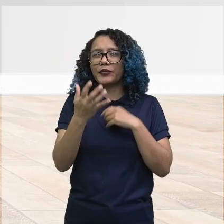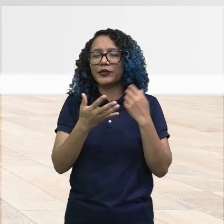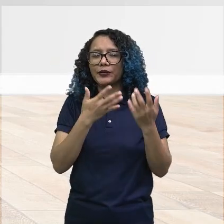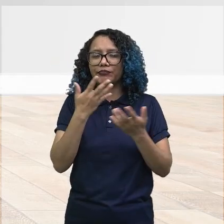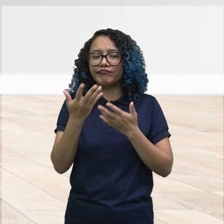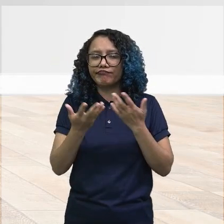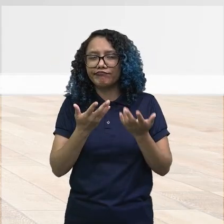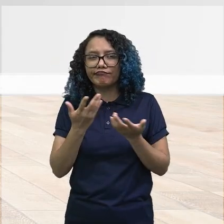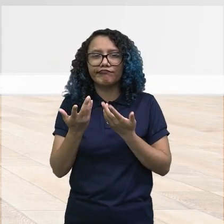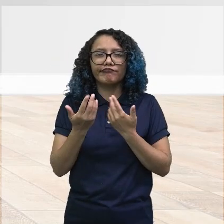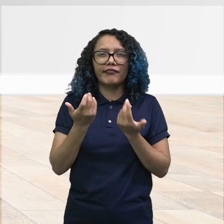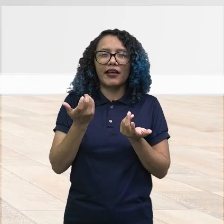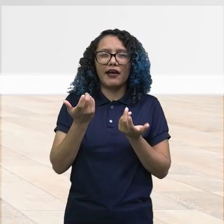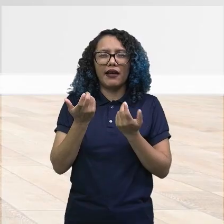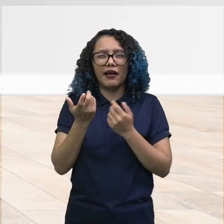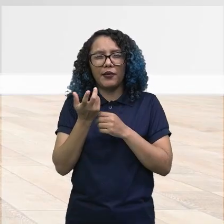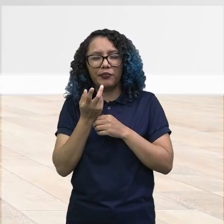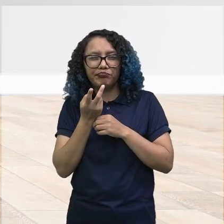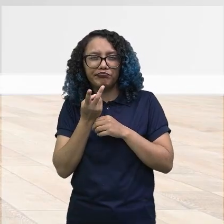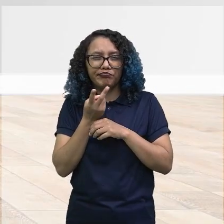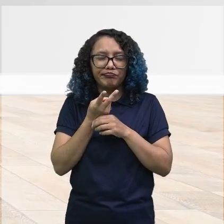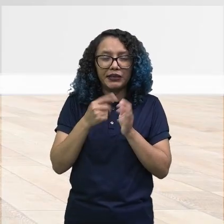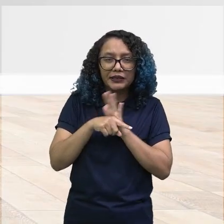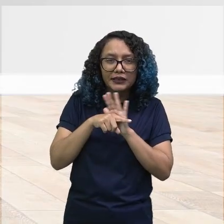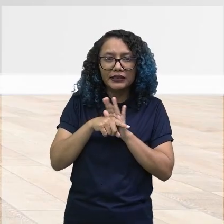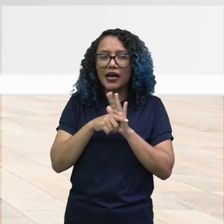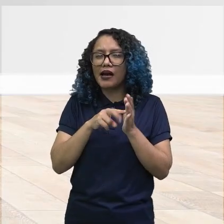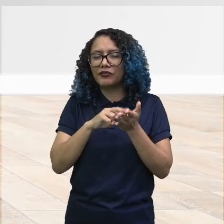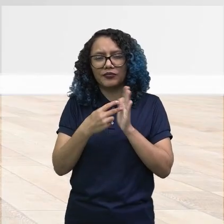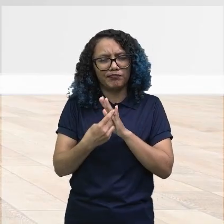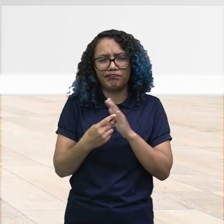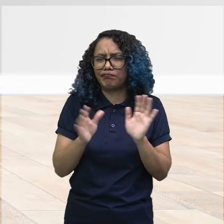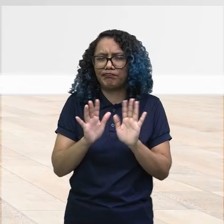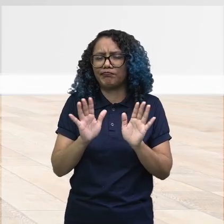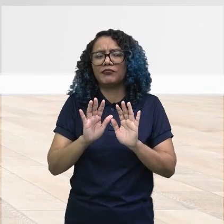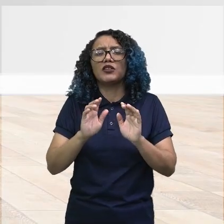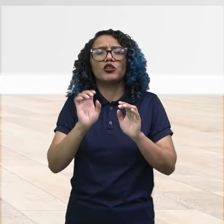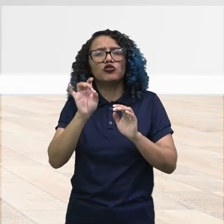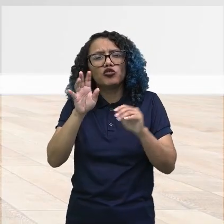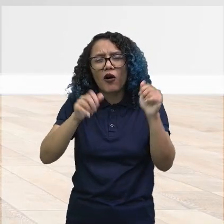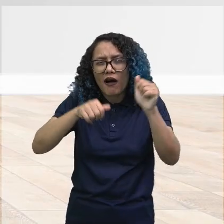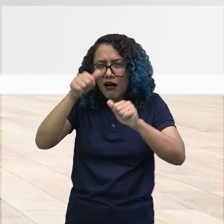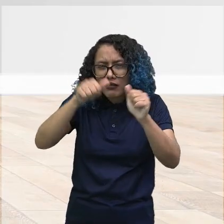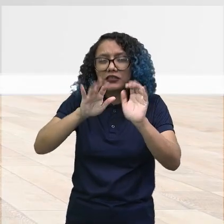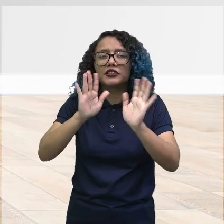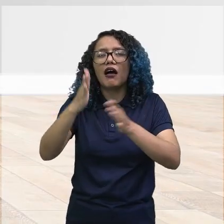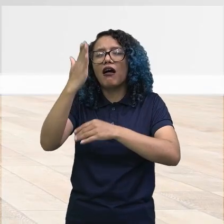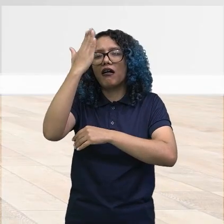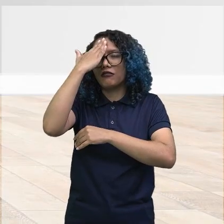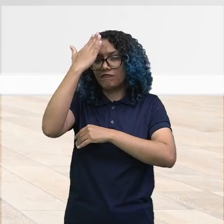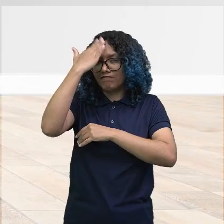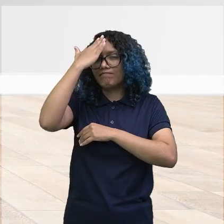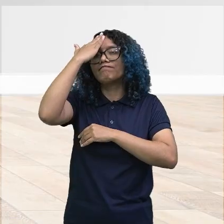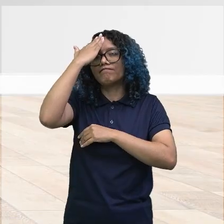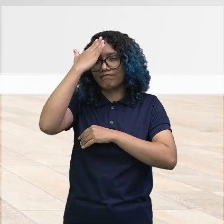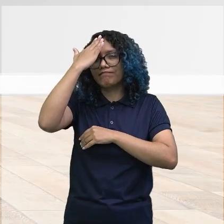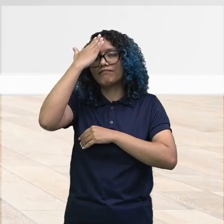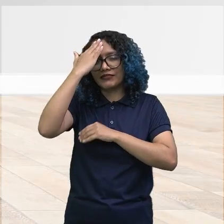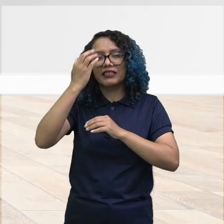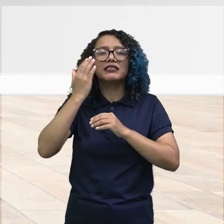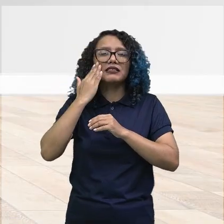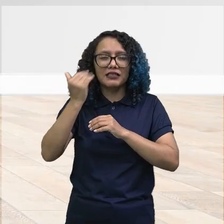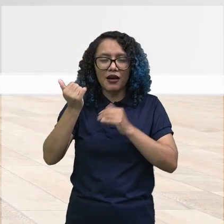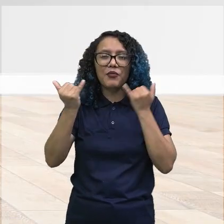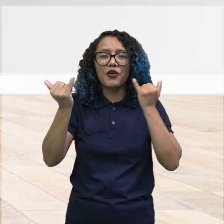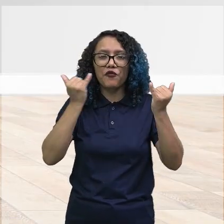o sentido daquilo, mas ao analisar você já percebe, né, já sabe o que ele quer transmitir,